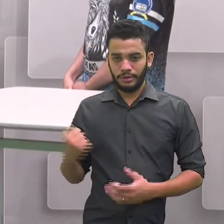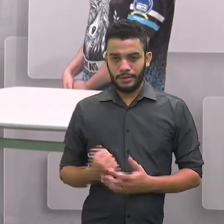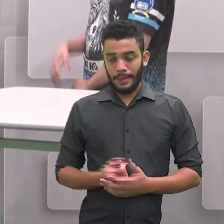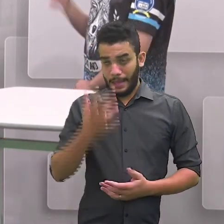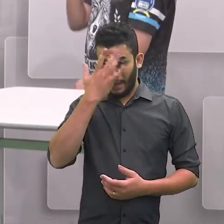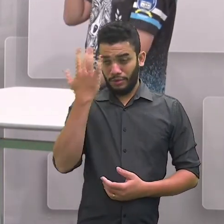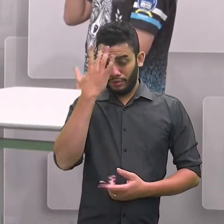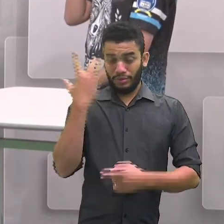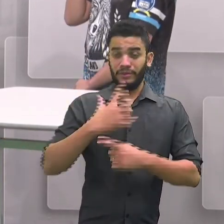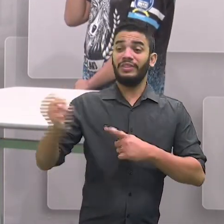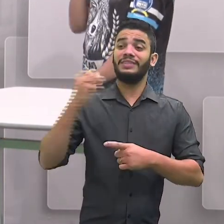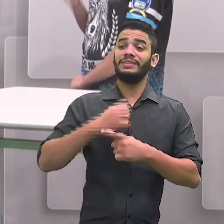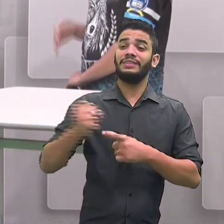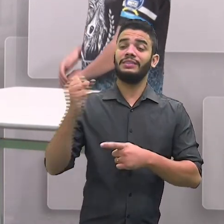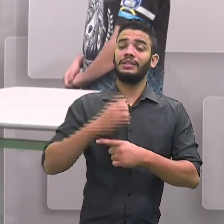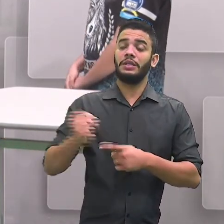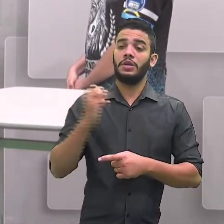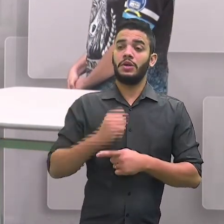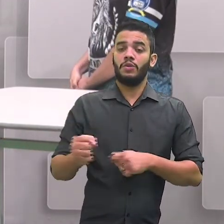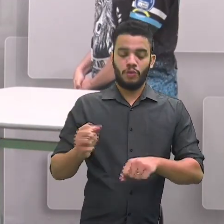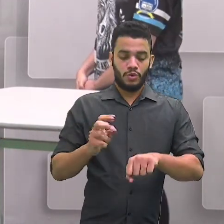verde. Ok, pessoal?